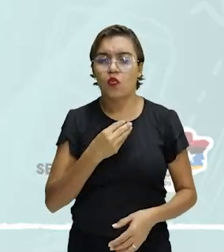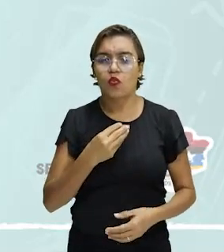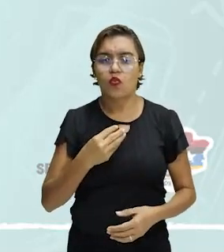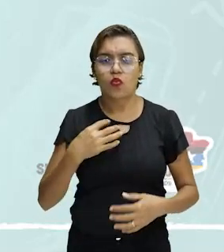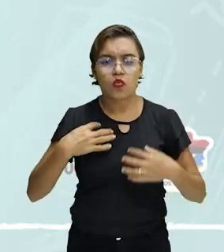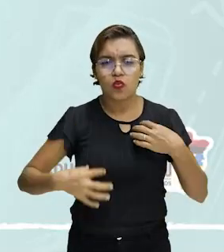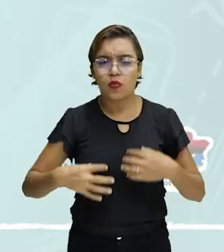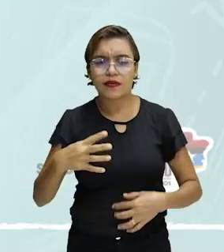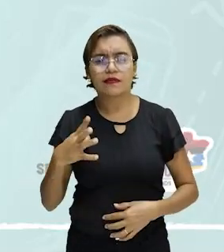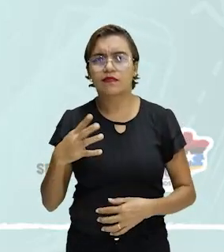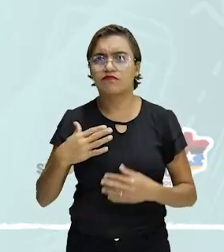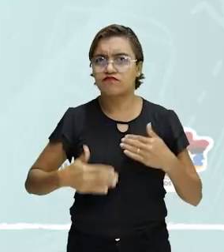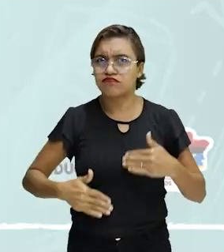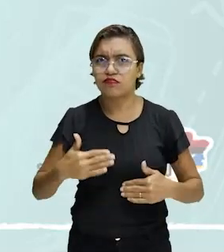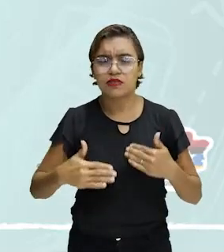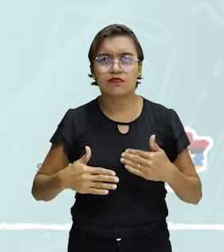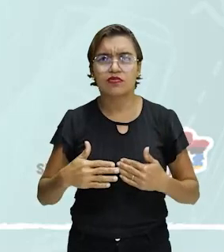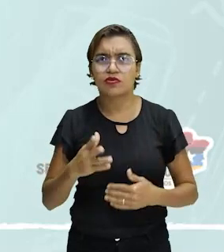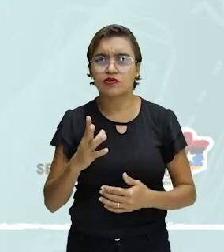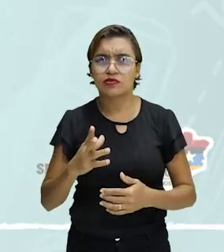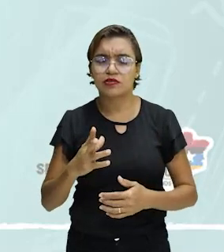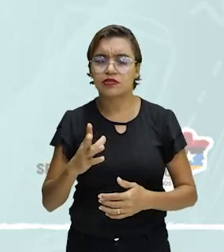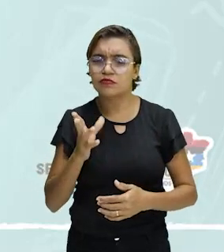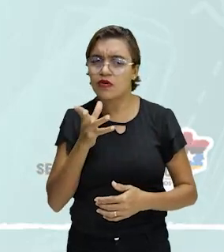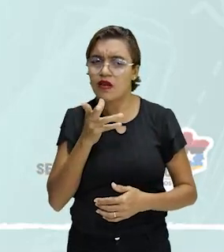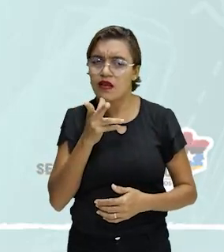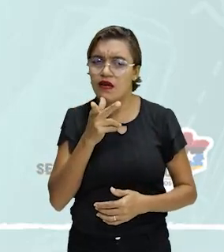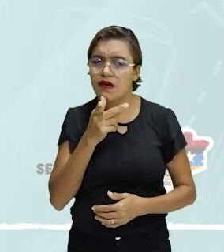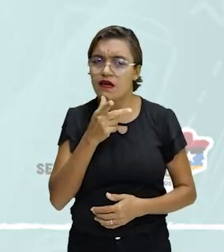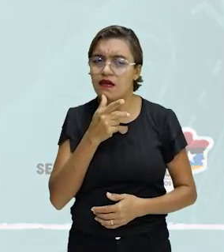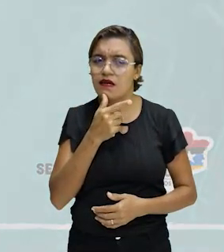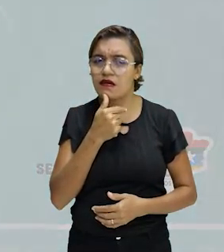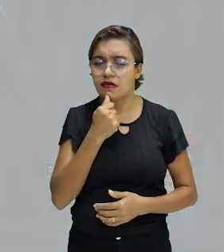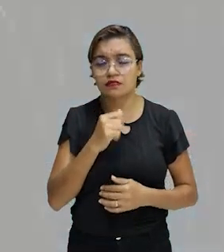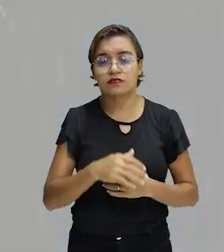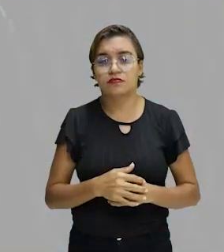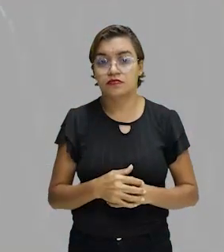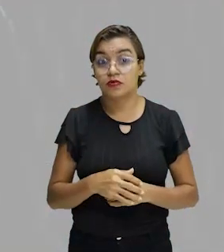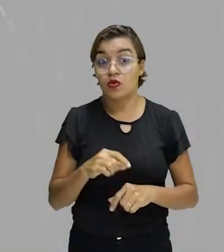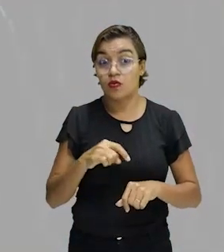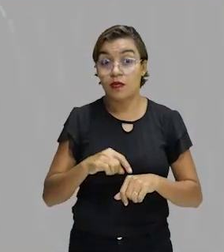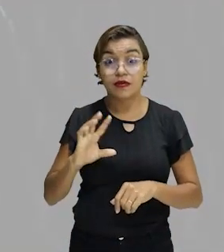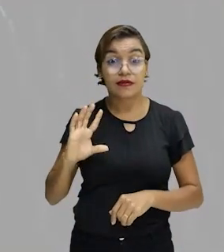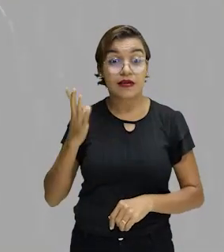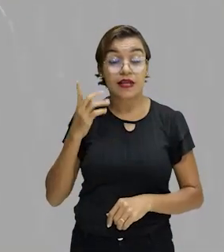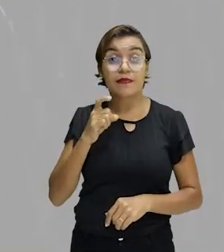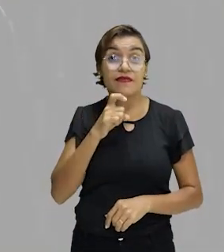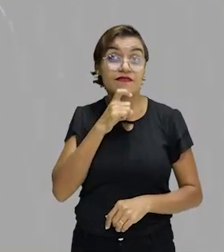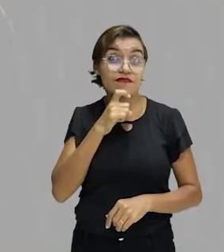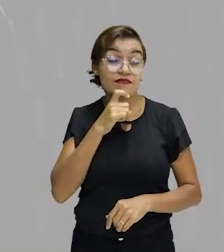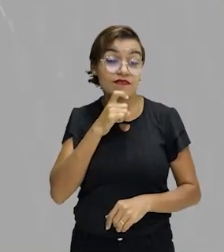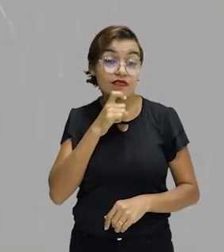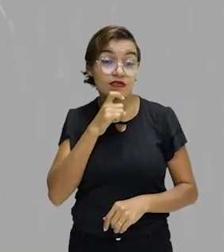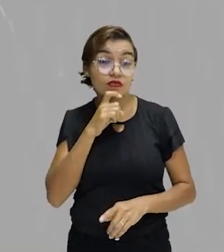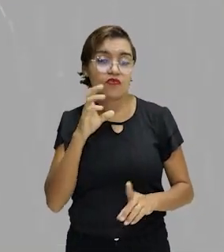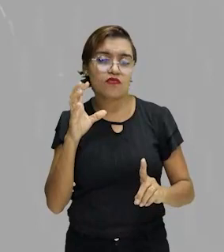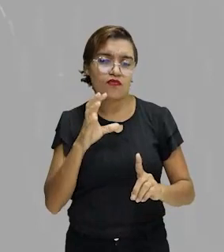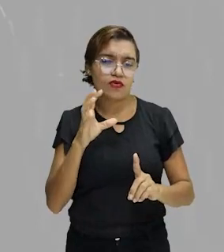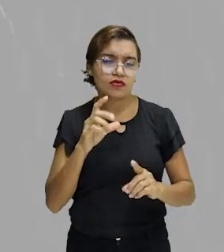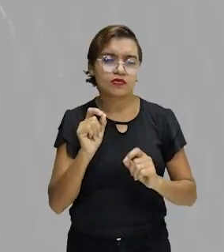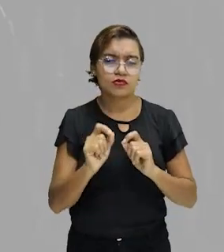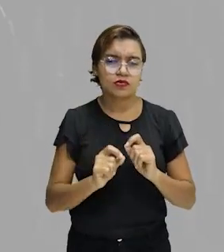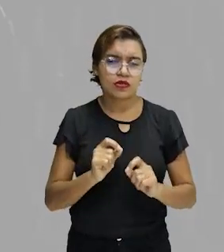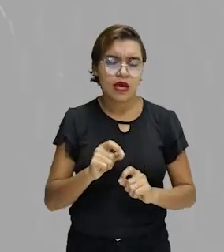com que os mesmos se movimentem muito mais lentamente em climas frios. Isso os torna mais expostos